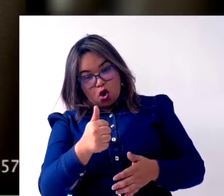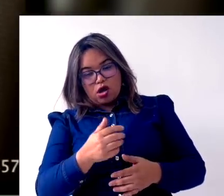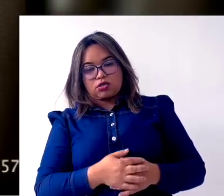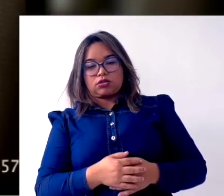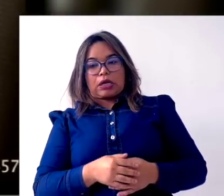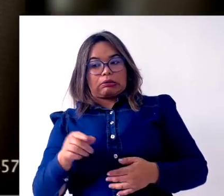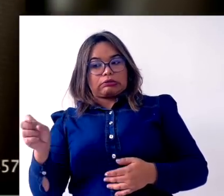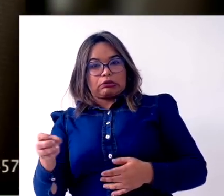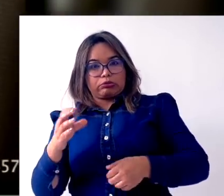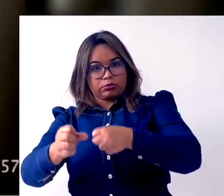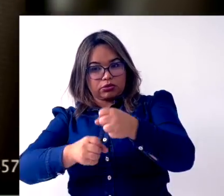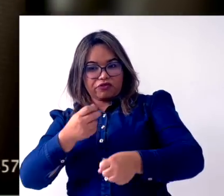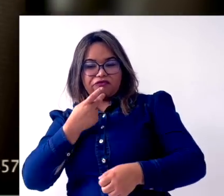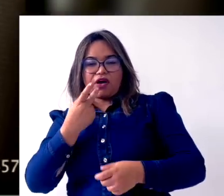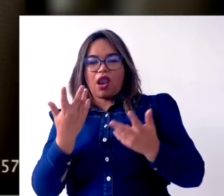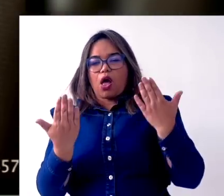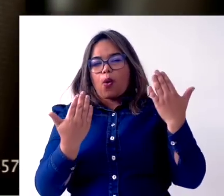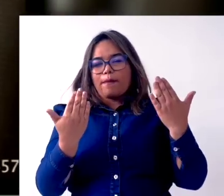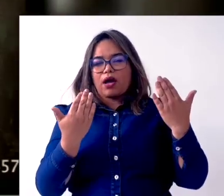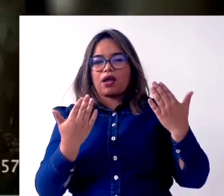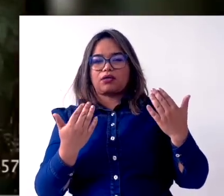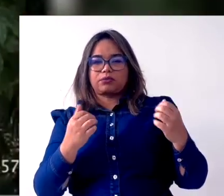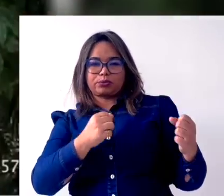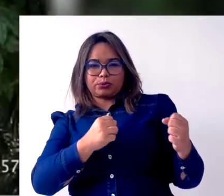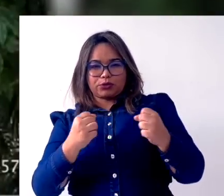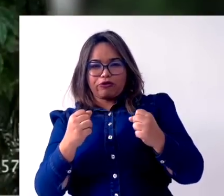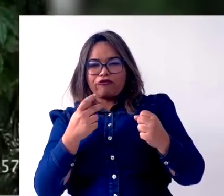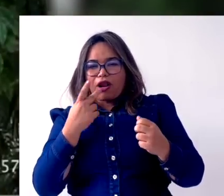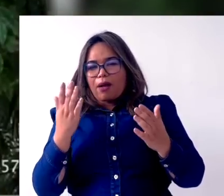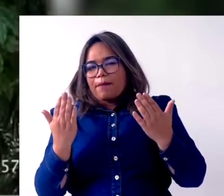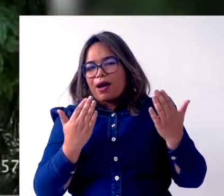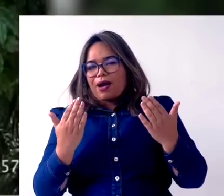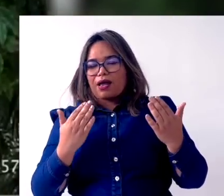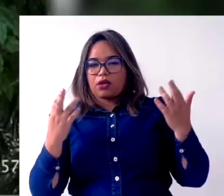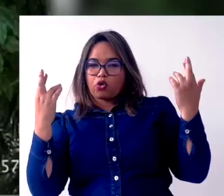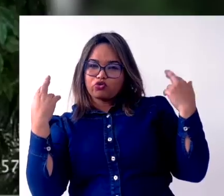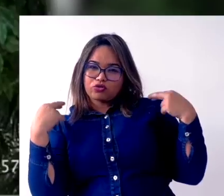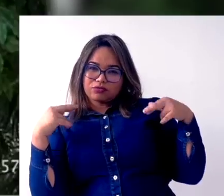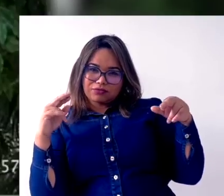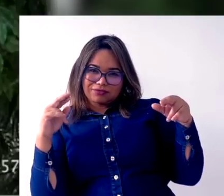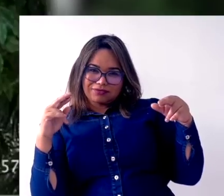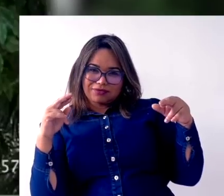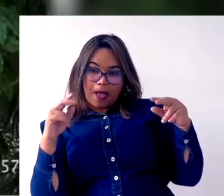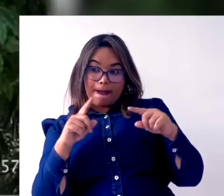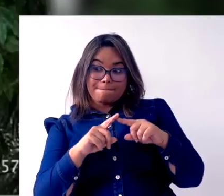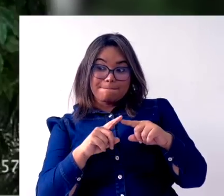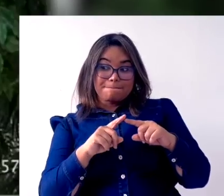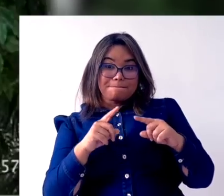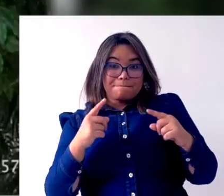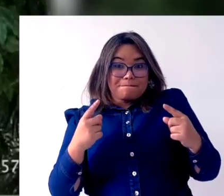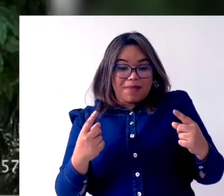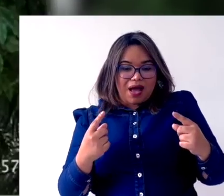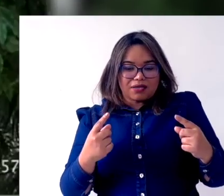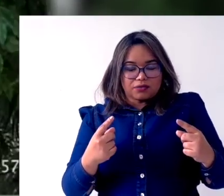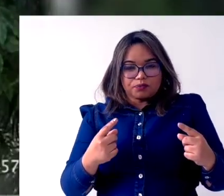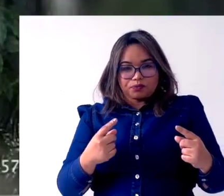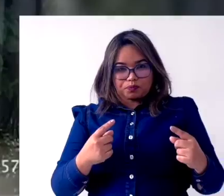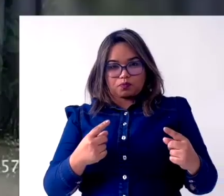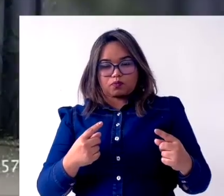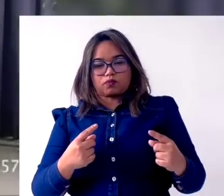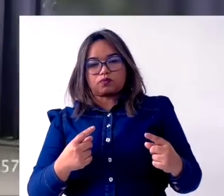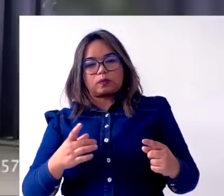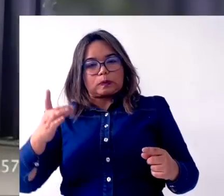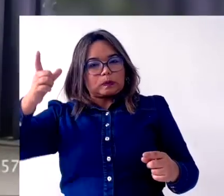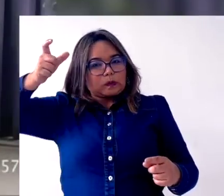dragão. Agora, o dragão deu ao primeiro poder o seu trono e grande autoridade. E ele